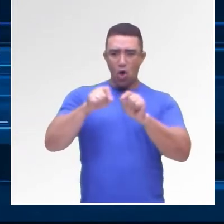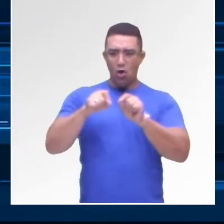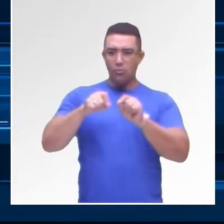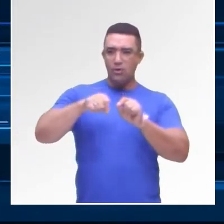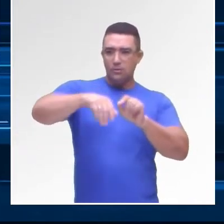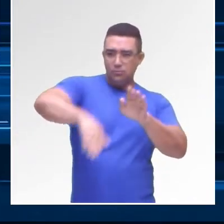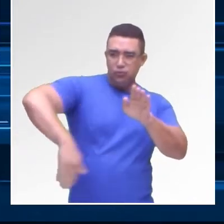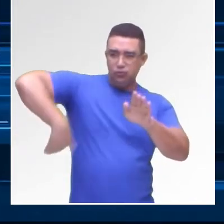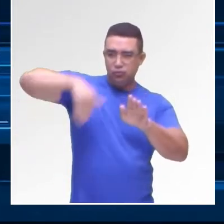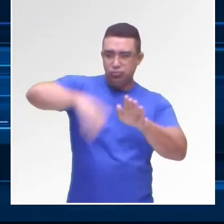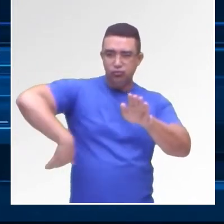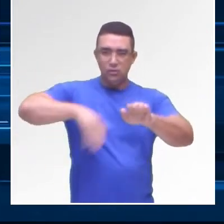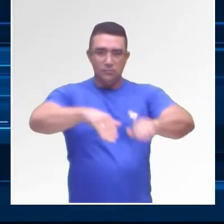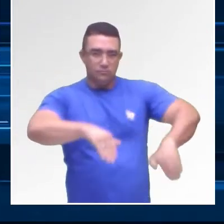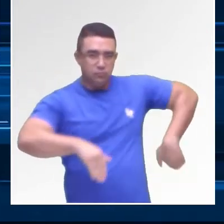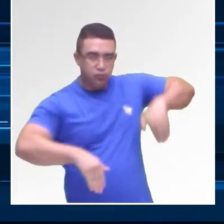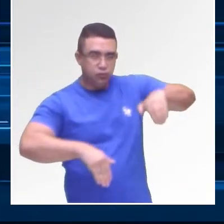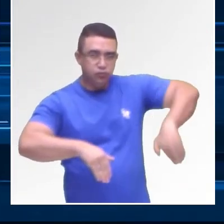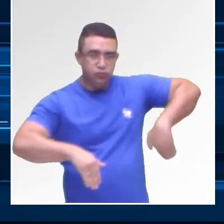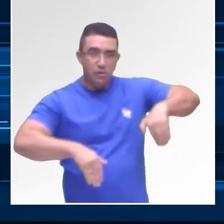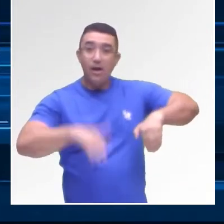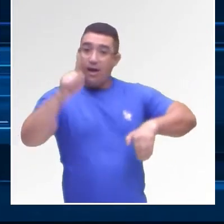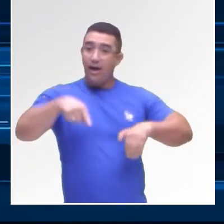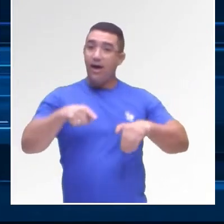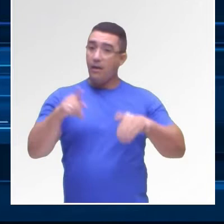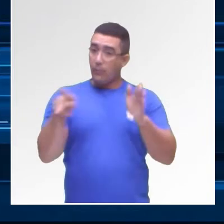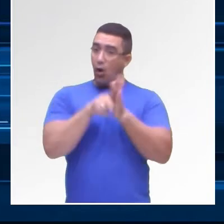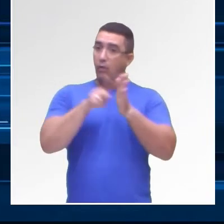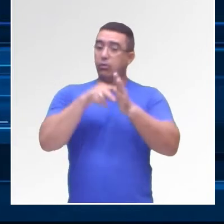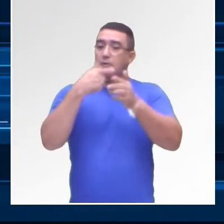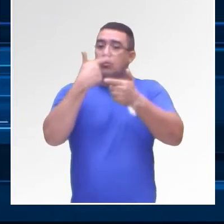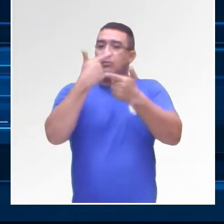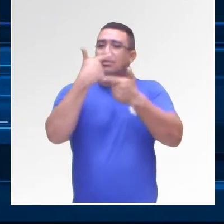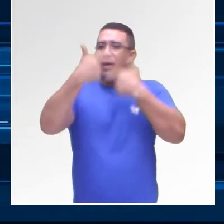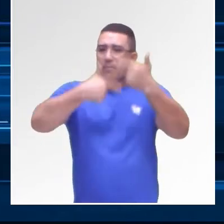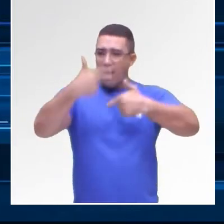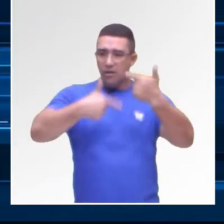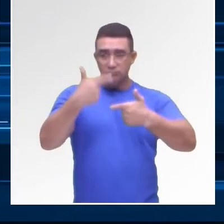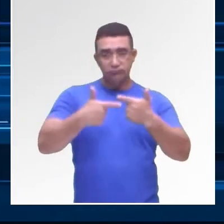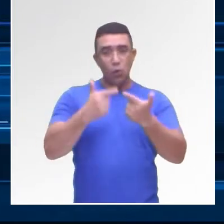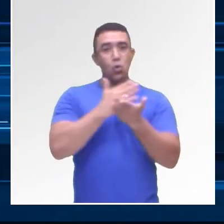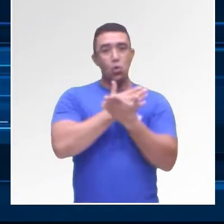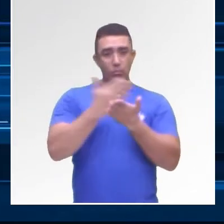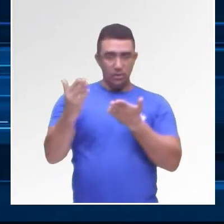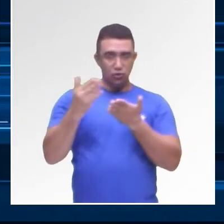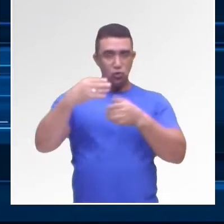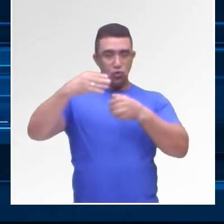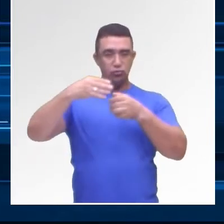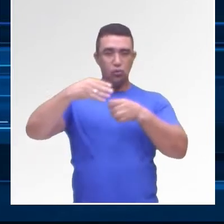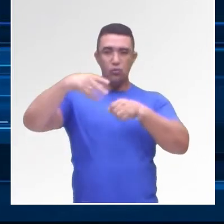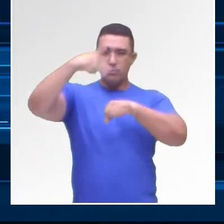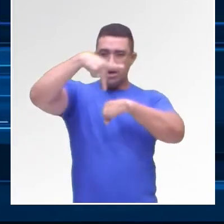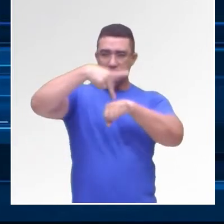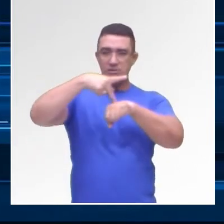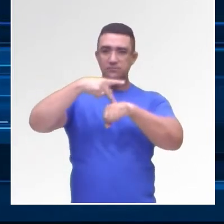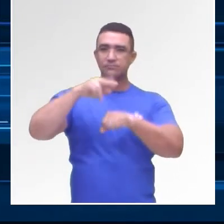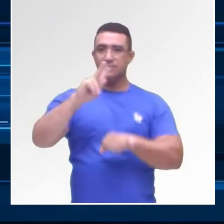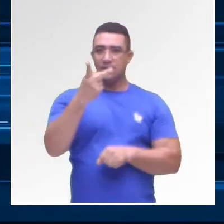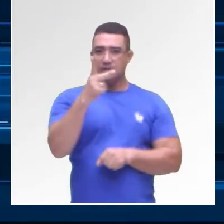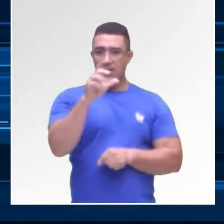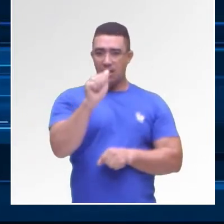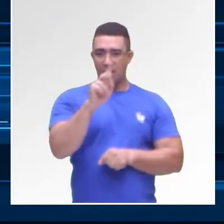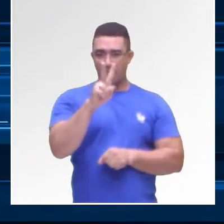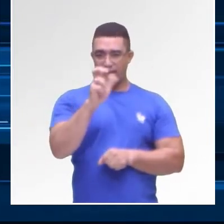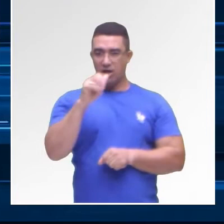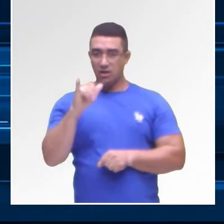uma ferramenta de trabalho. Então tudo começou lá no Havaí, os instrutores de surf, para ensinar os